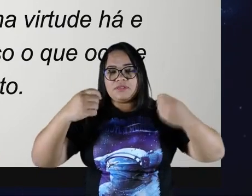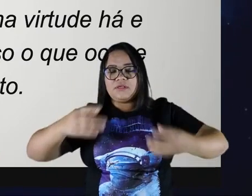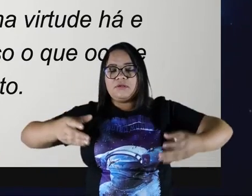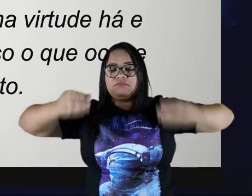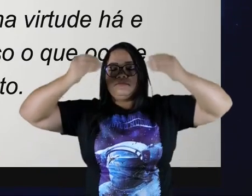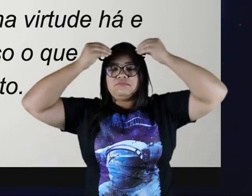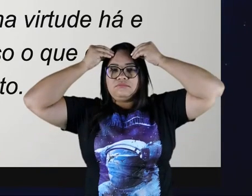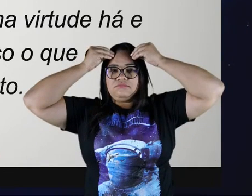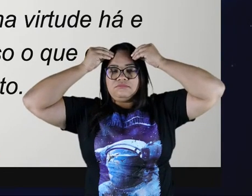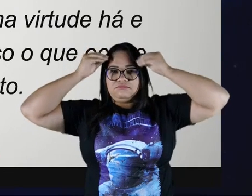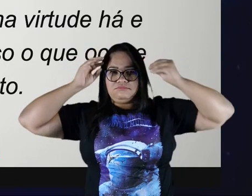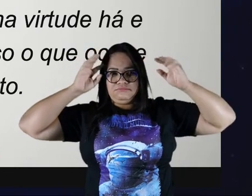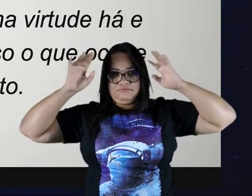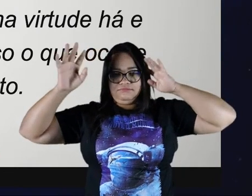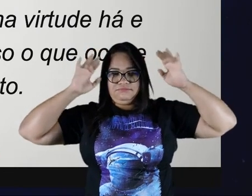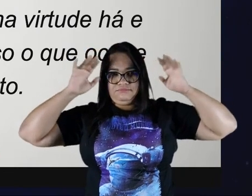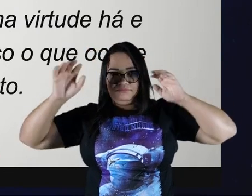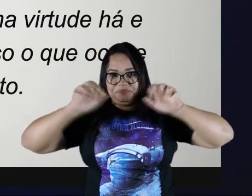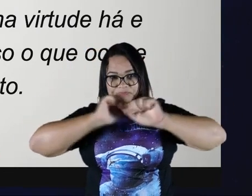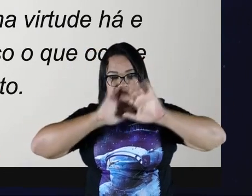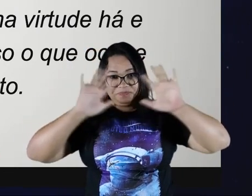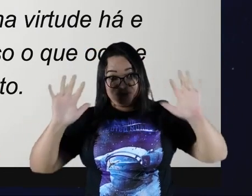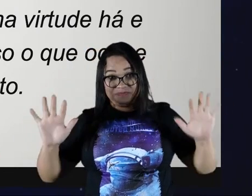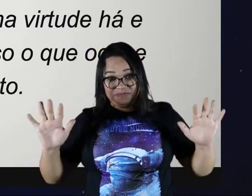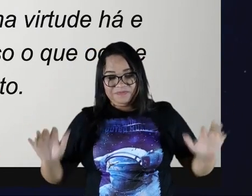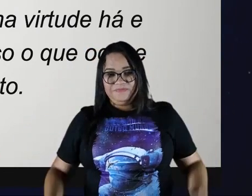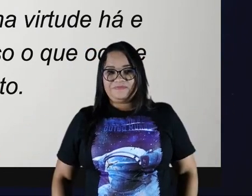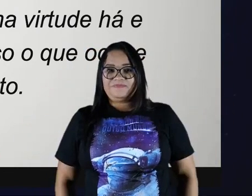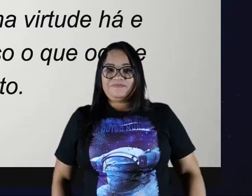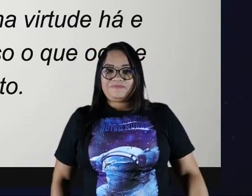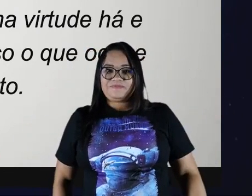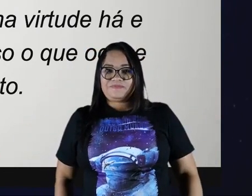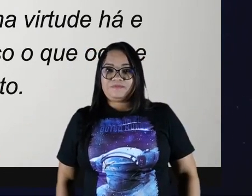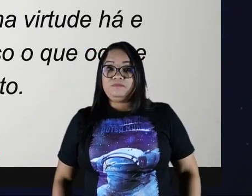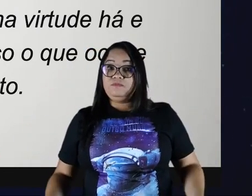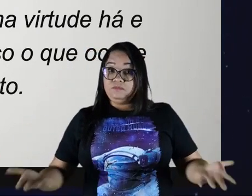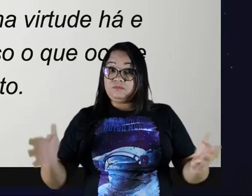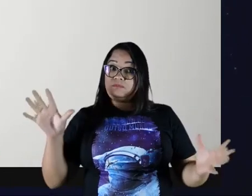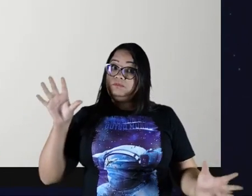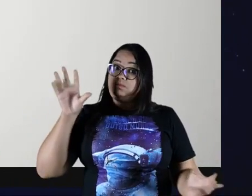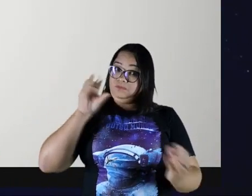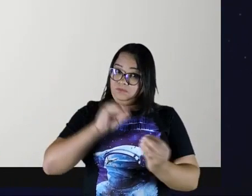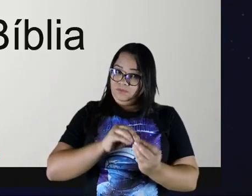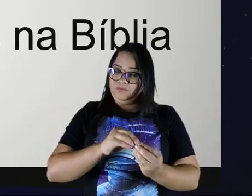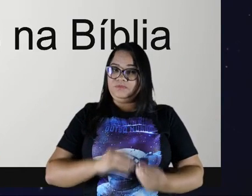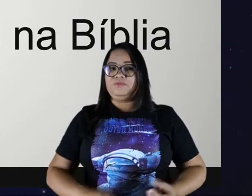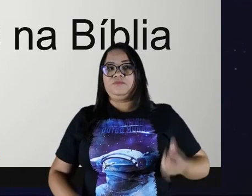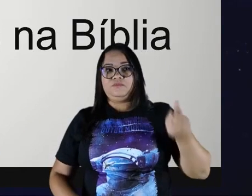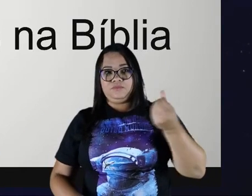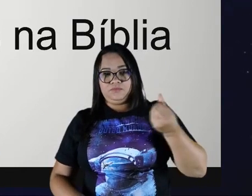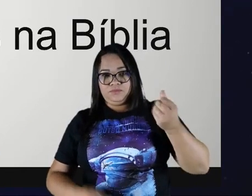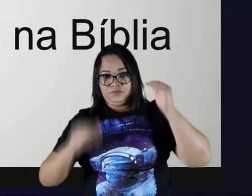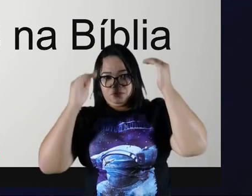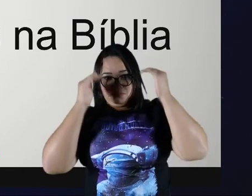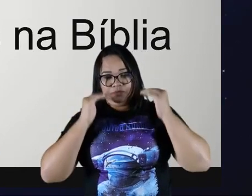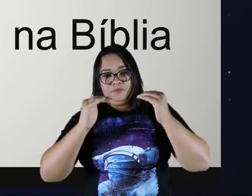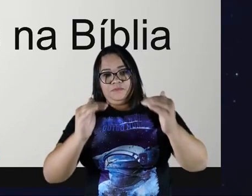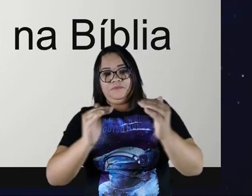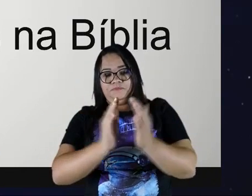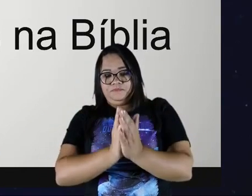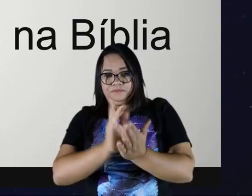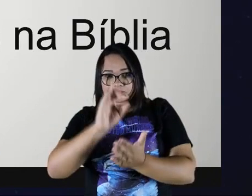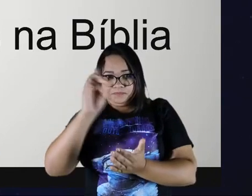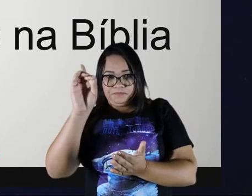vosso pensamento. Claramente, então, em conclusão a este sexto, respeitar os